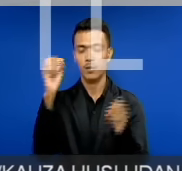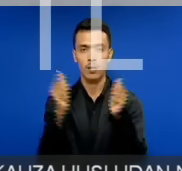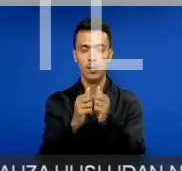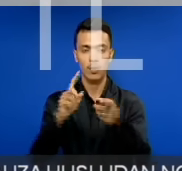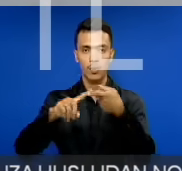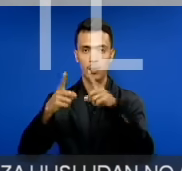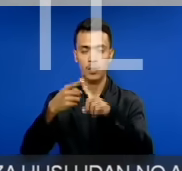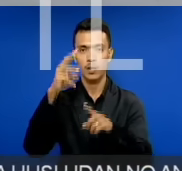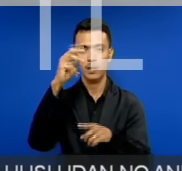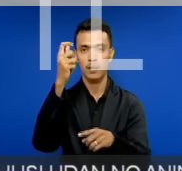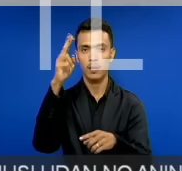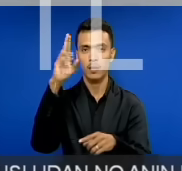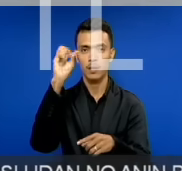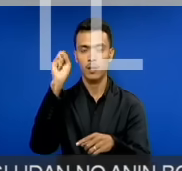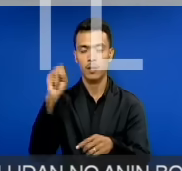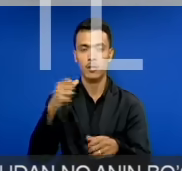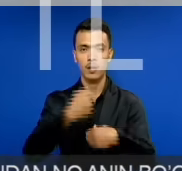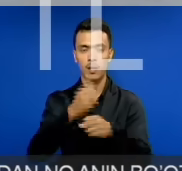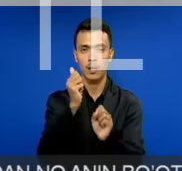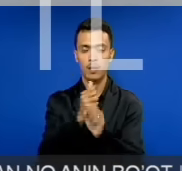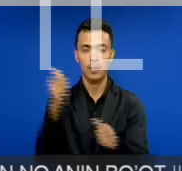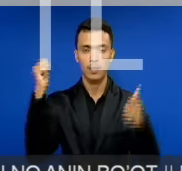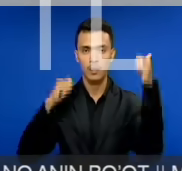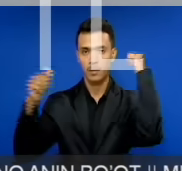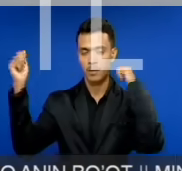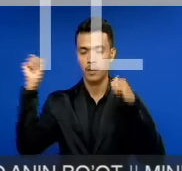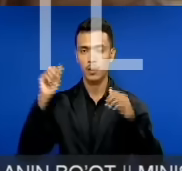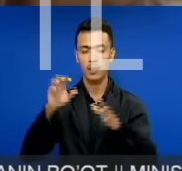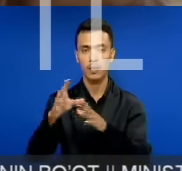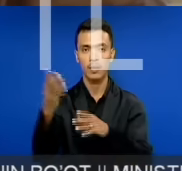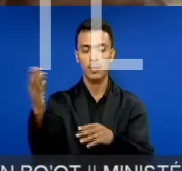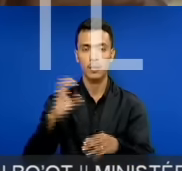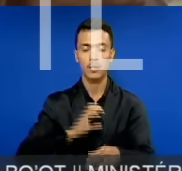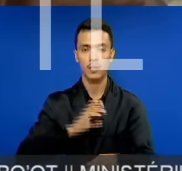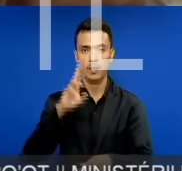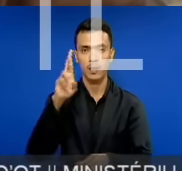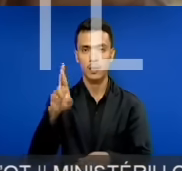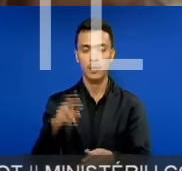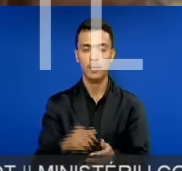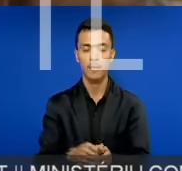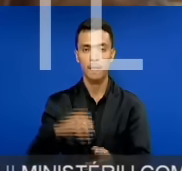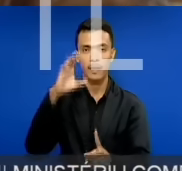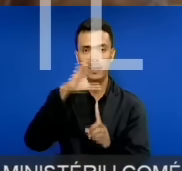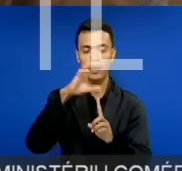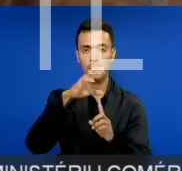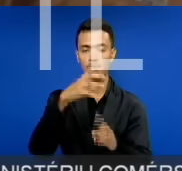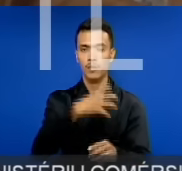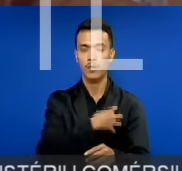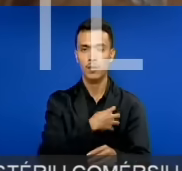colega Mateus da Costa halau atividade mete iha área tasi Cristo Rei. Comandante Unidade Polícia